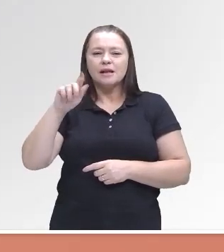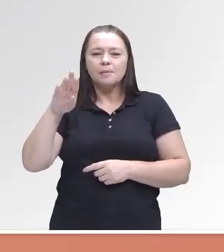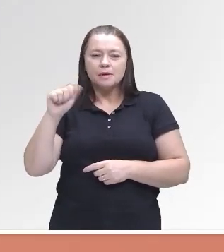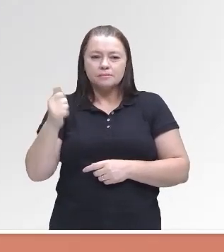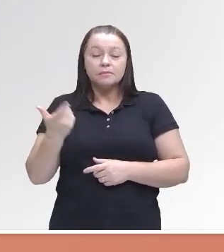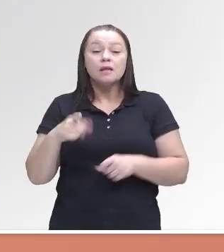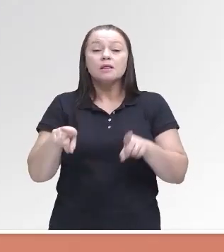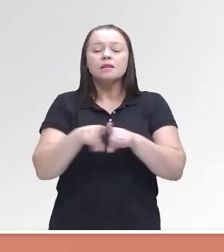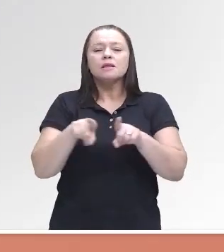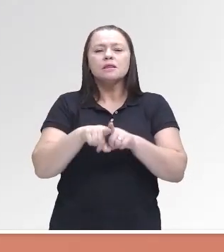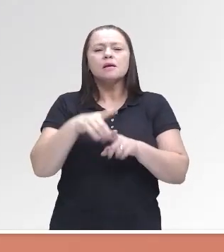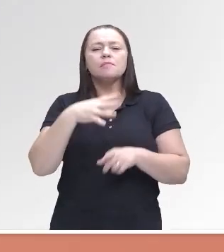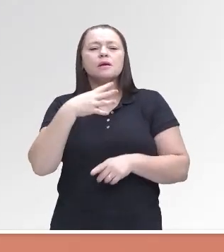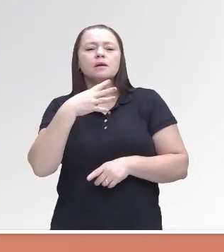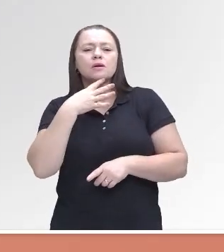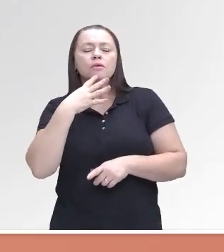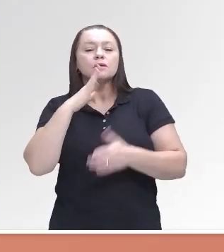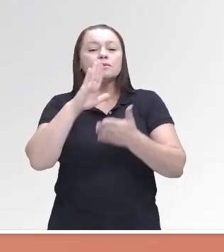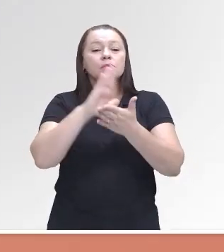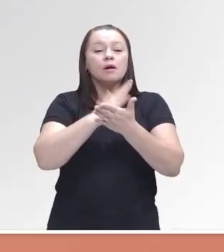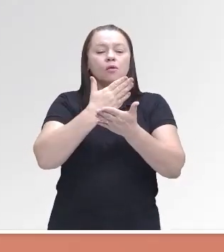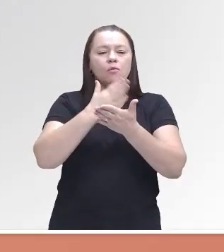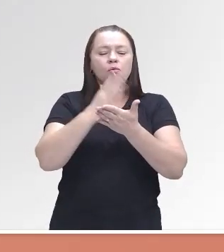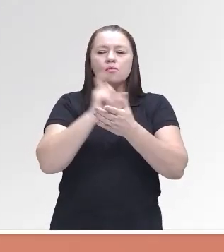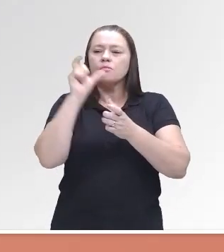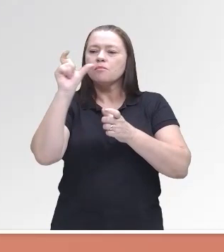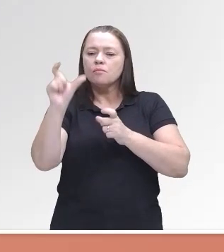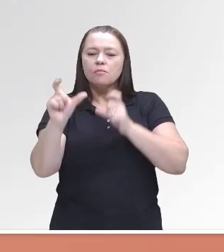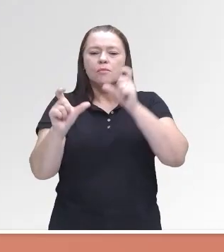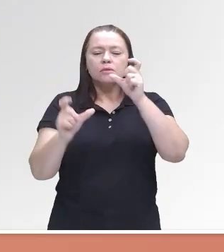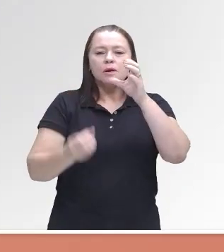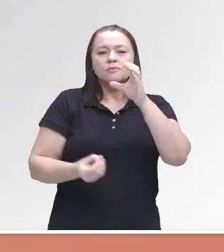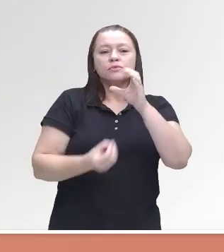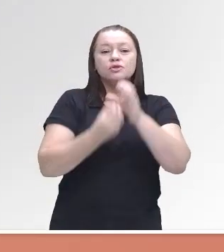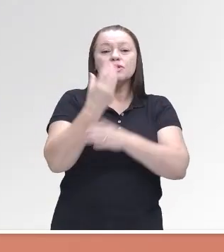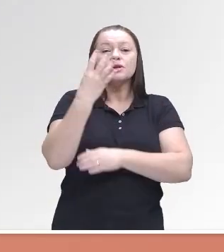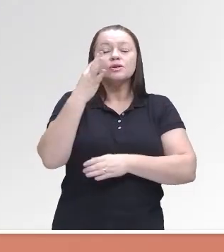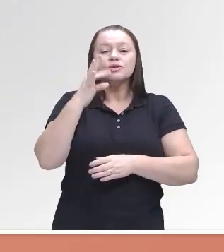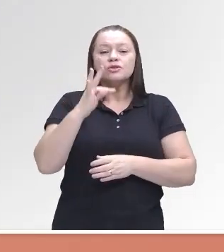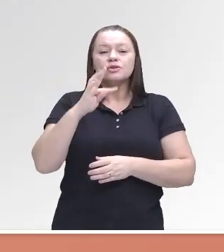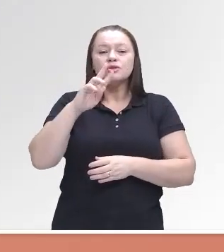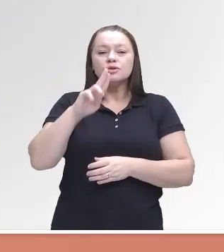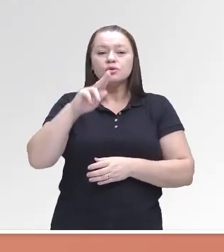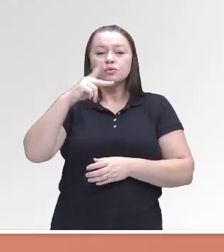E também conhecemos algumas palavras de origem